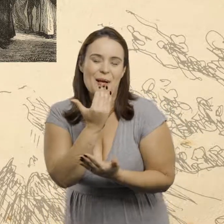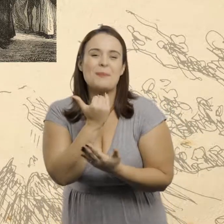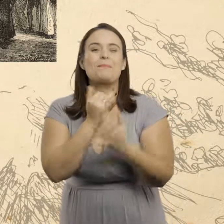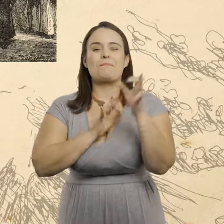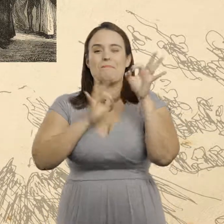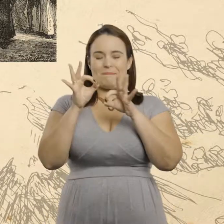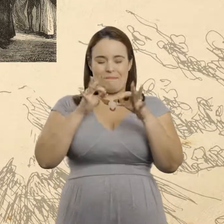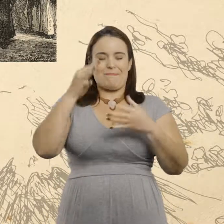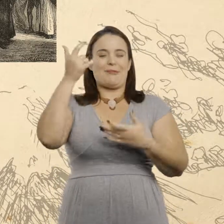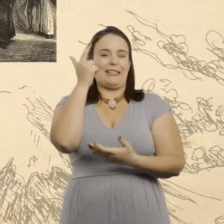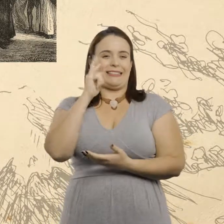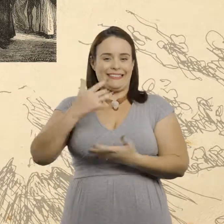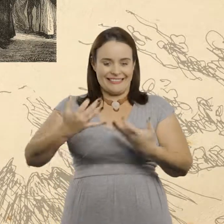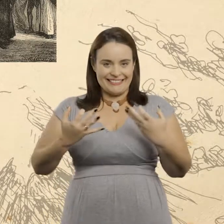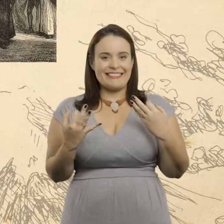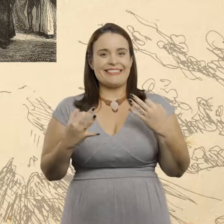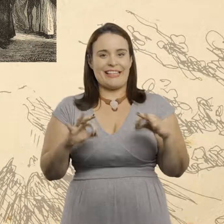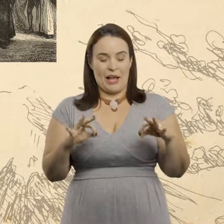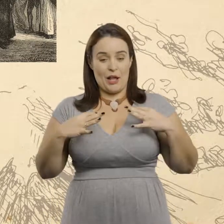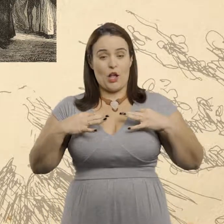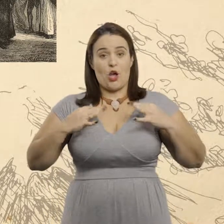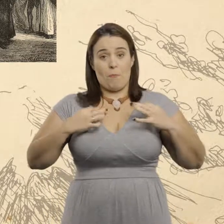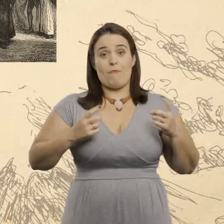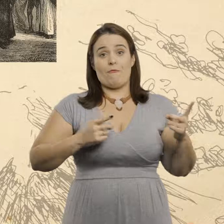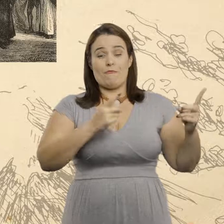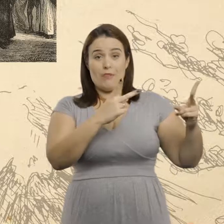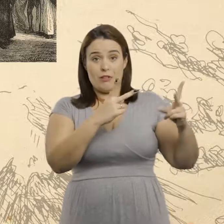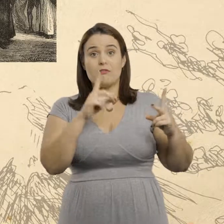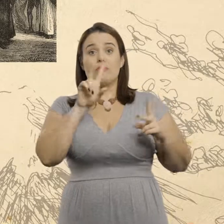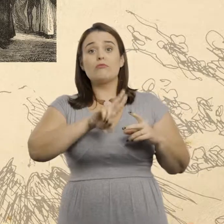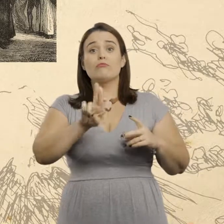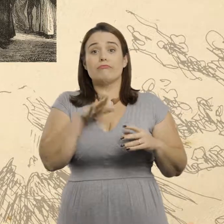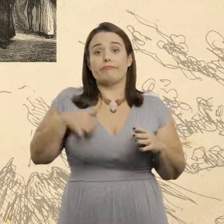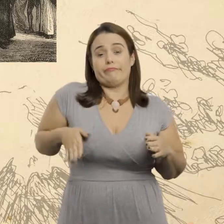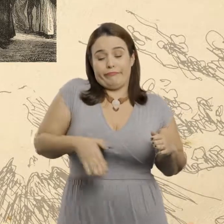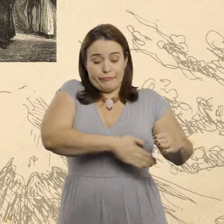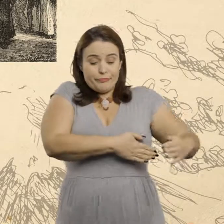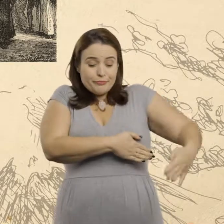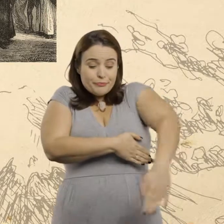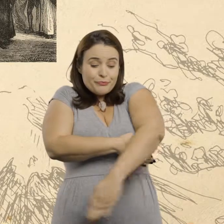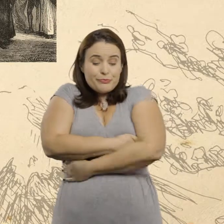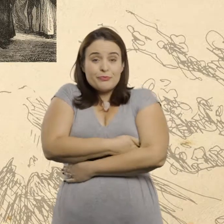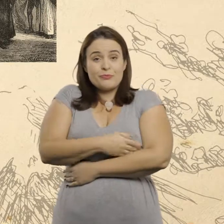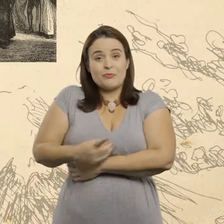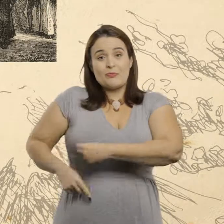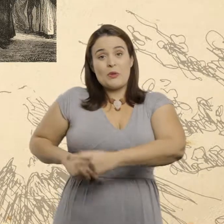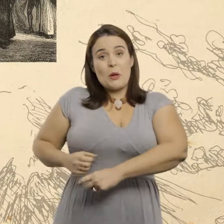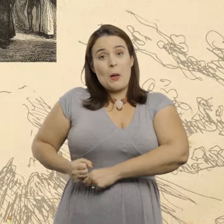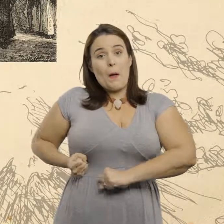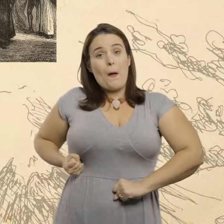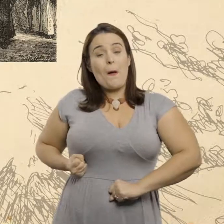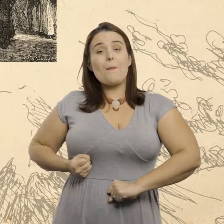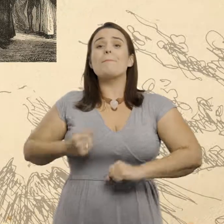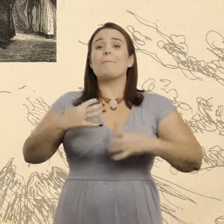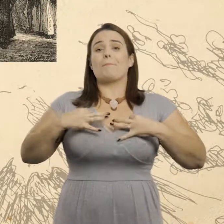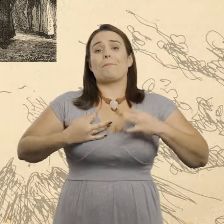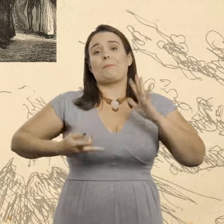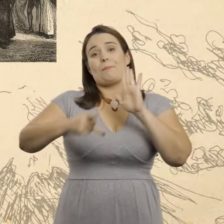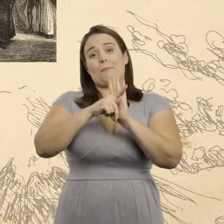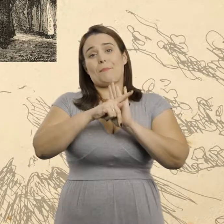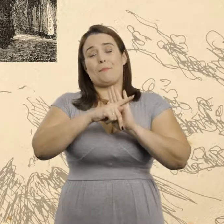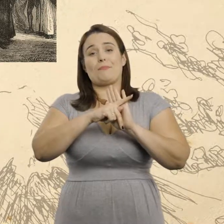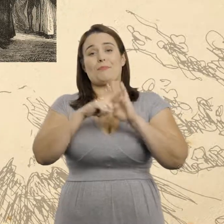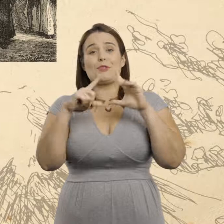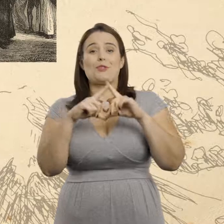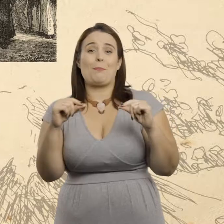Passepartout deu certo. Ele vendeu suas roupas e foi embora com um kimono, que é uma roupa típica japonesa. Passepartout entrou em